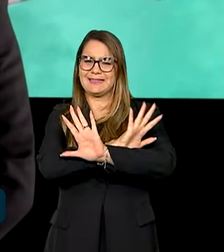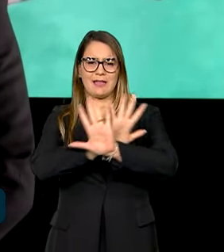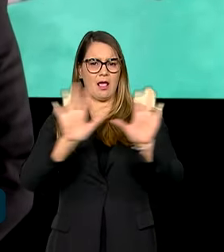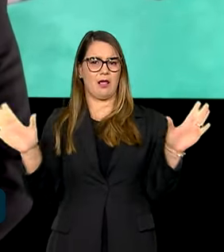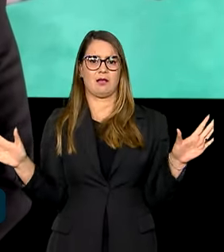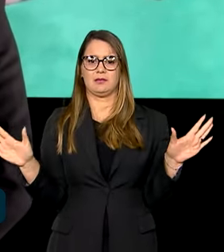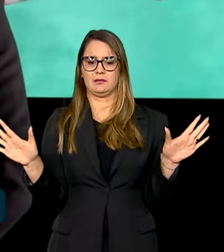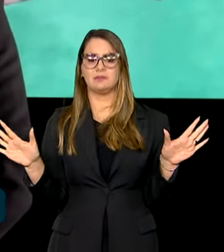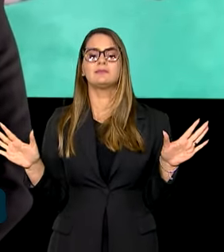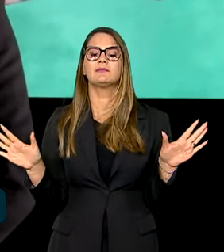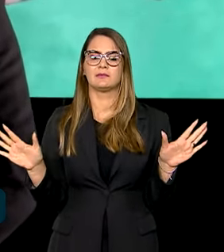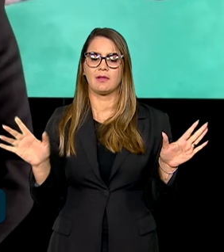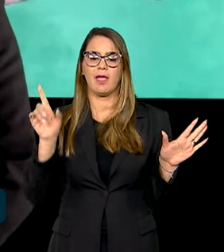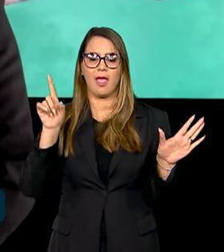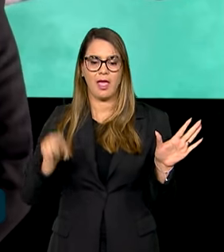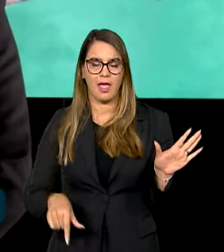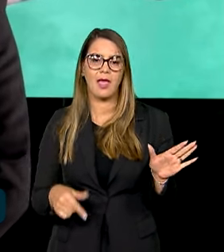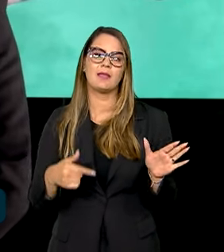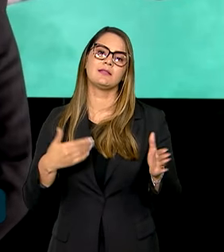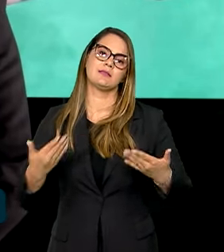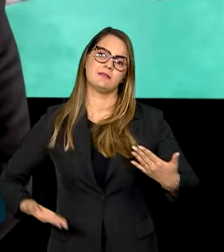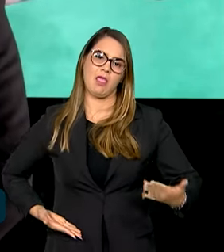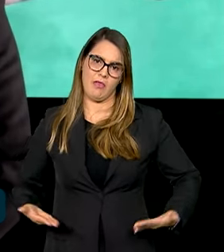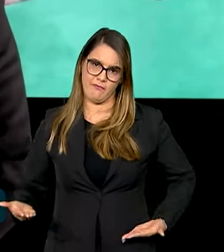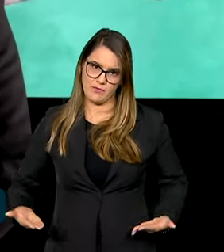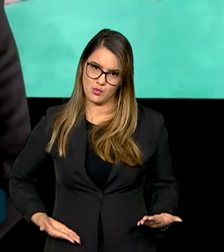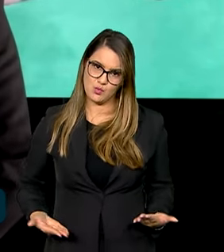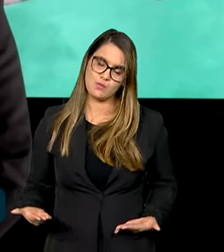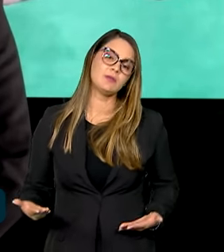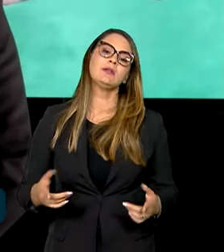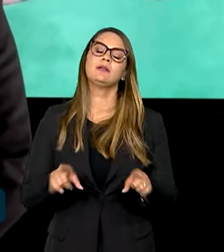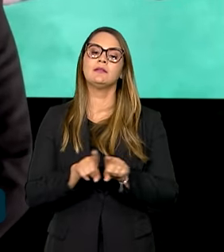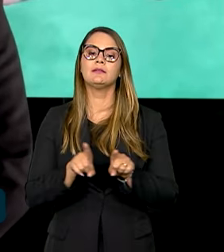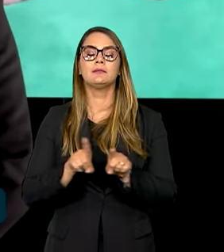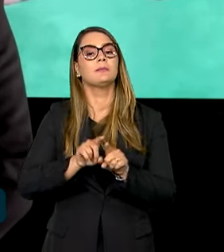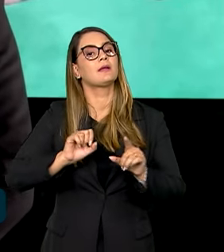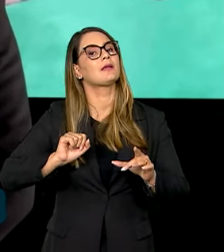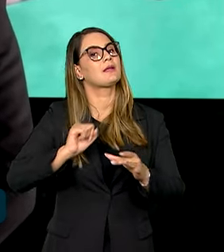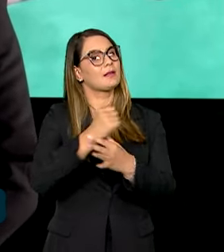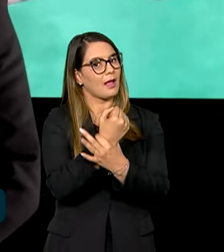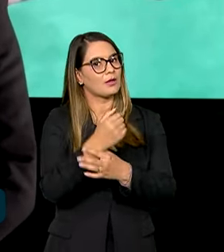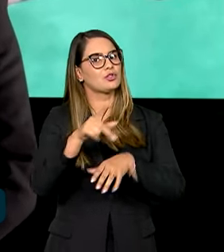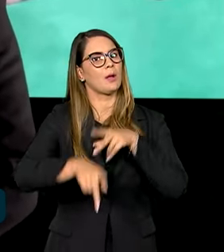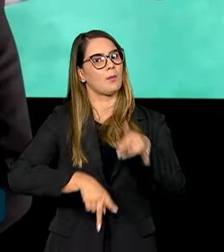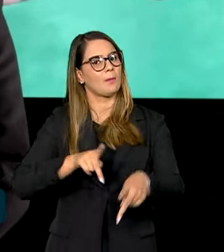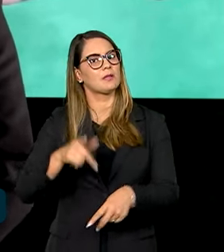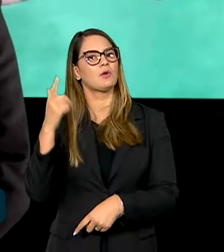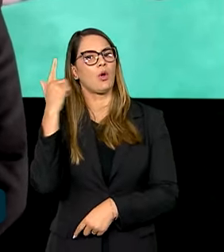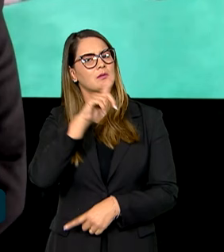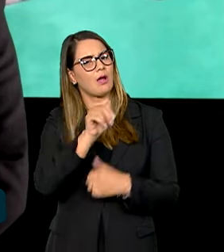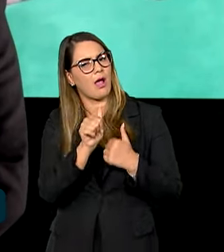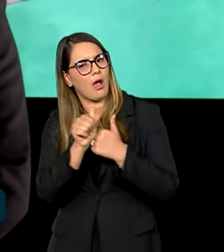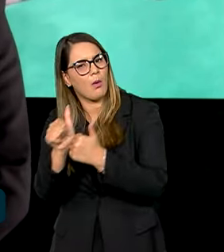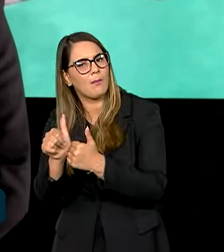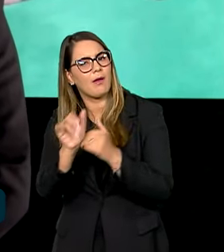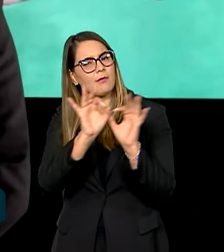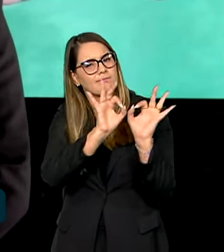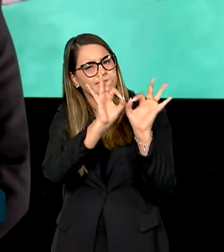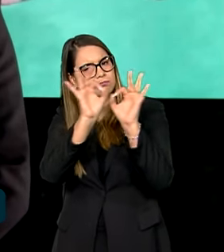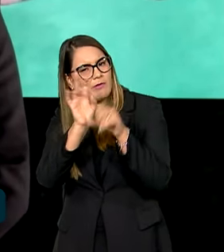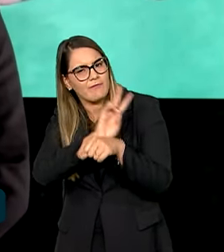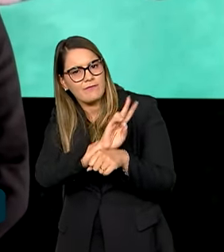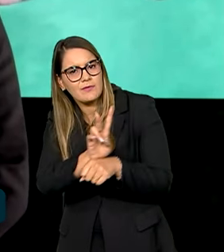Transparência como forma de prestação de serviço, mas também de garantia que a população possa acompanhar e fiscalizar